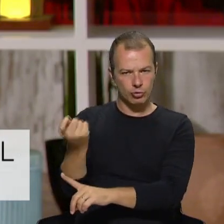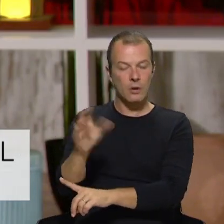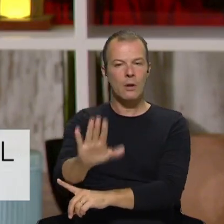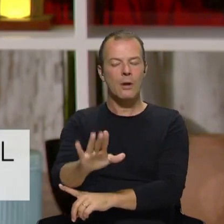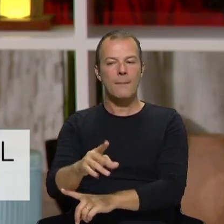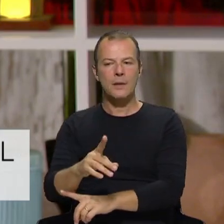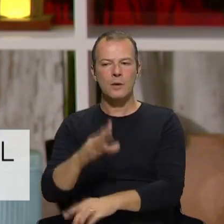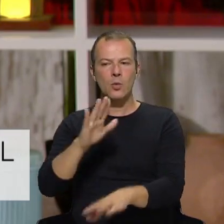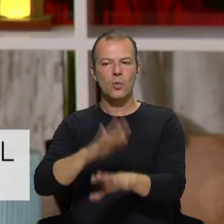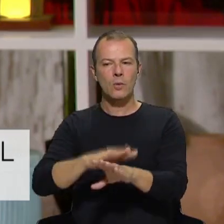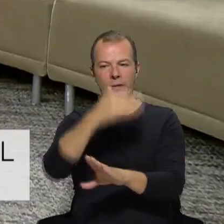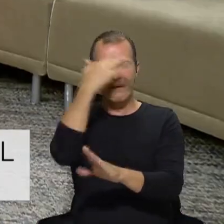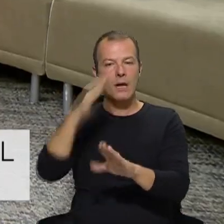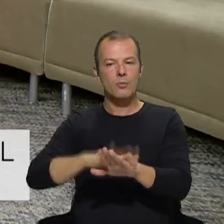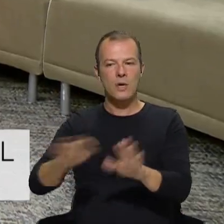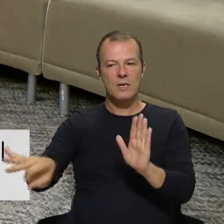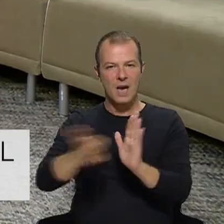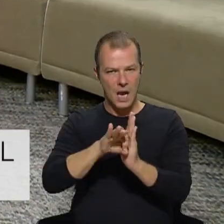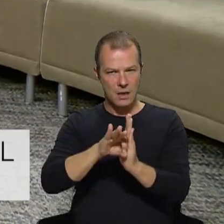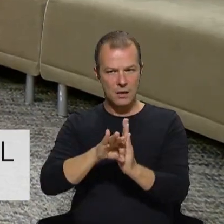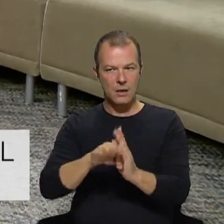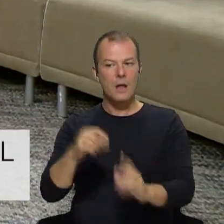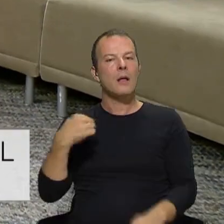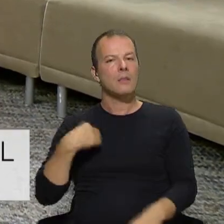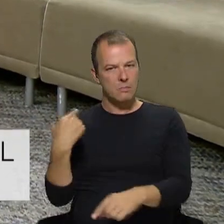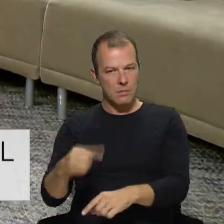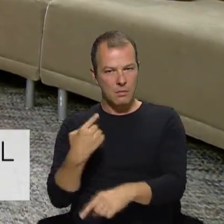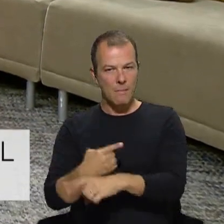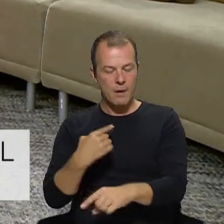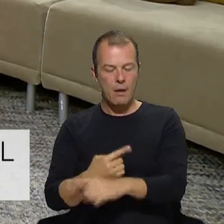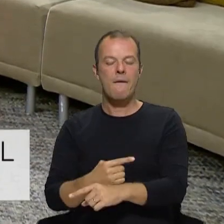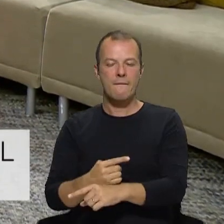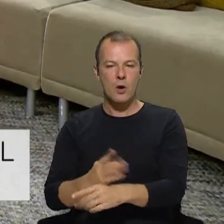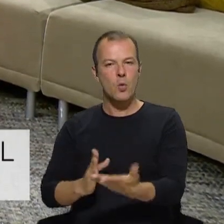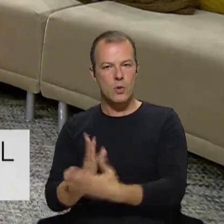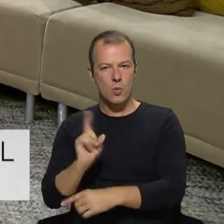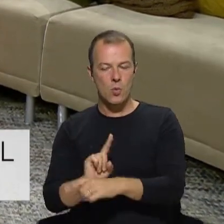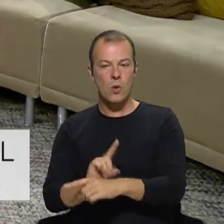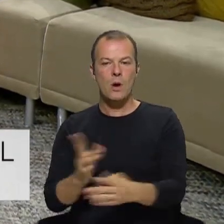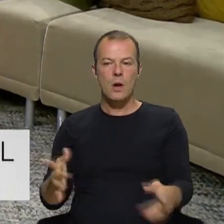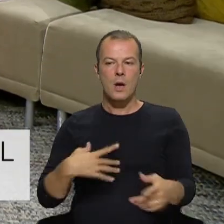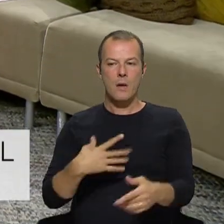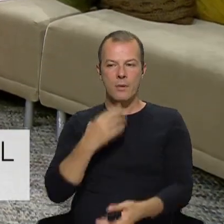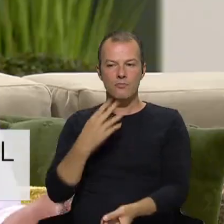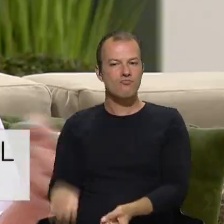dificuldades para tirar a carta. Verdade. Ainda tens, verdade, não? Ainda tenho. Isto é uma realidade que ainda não